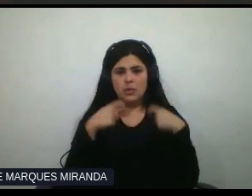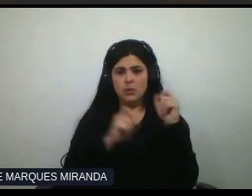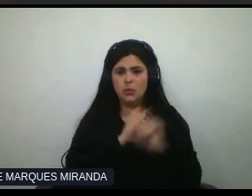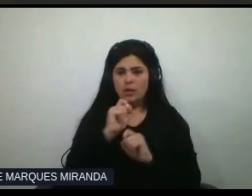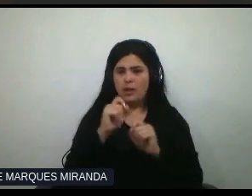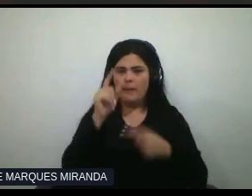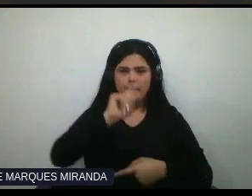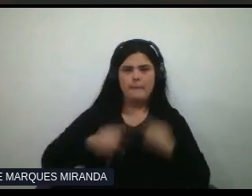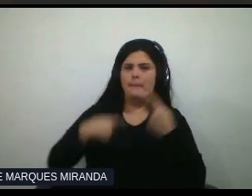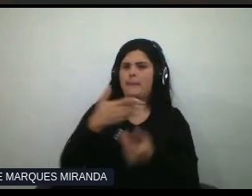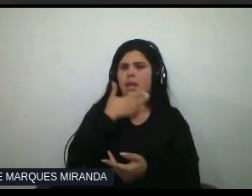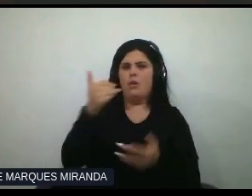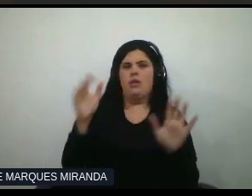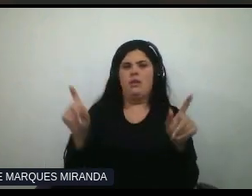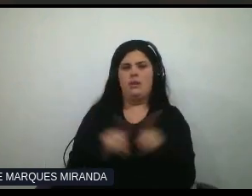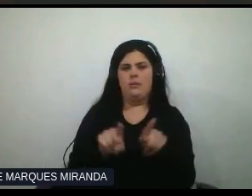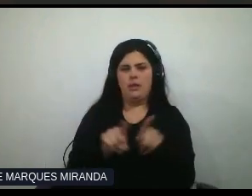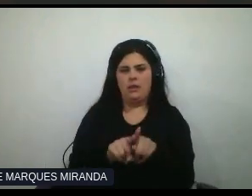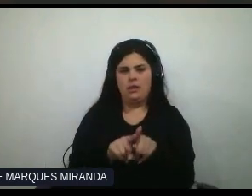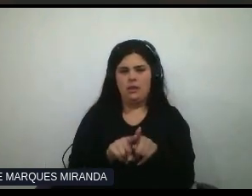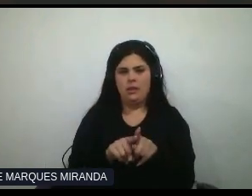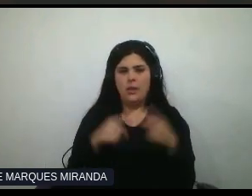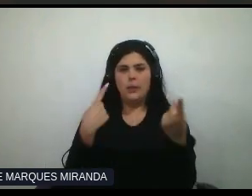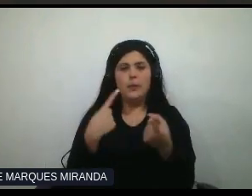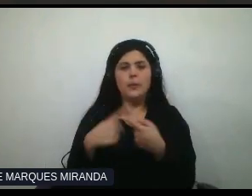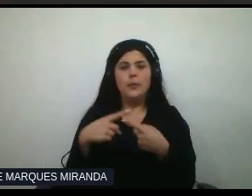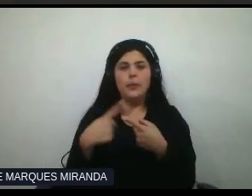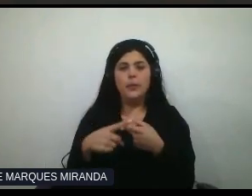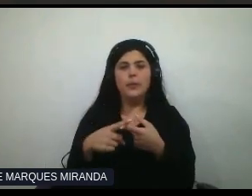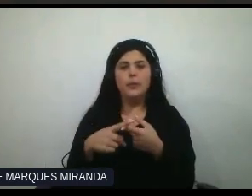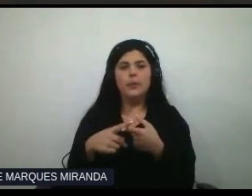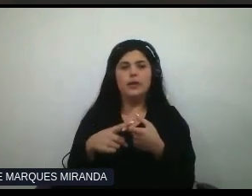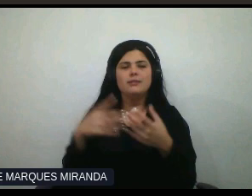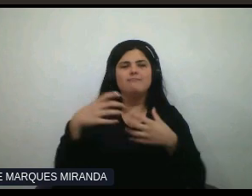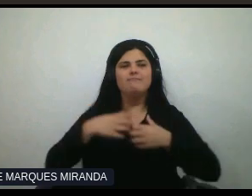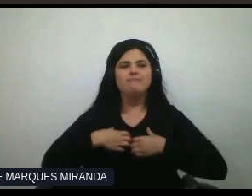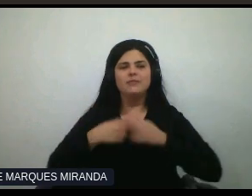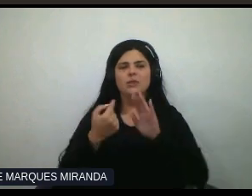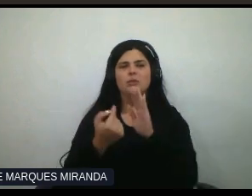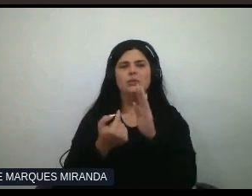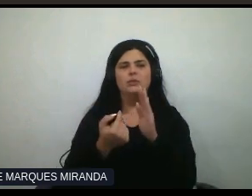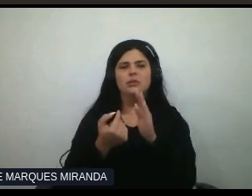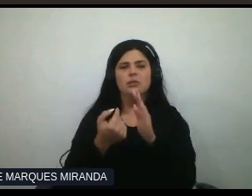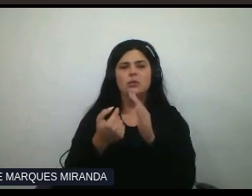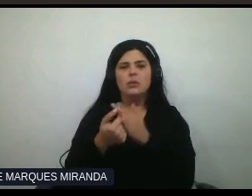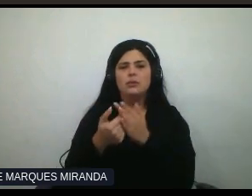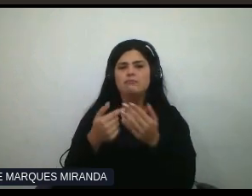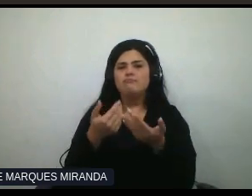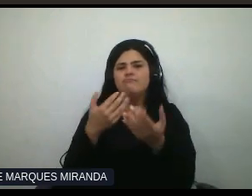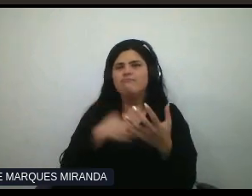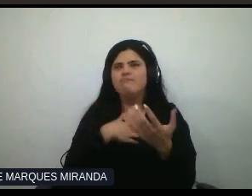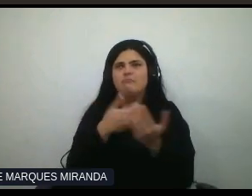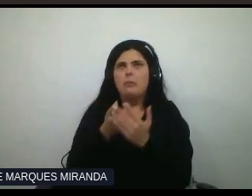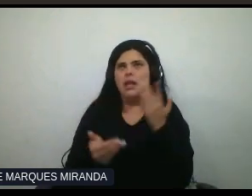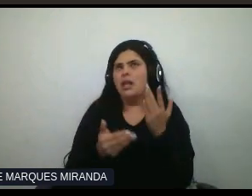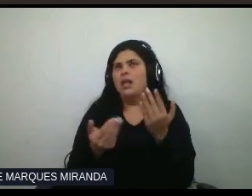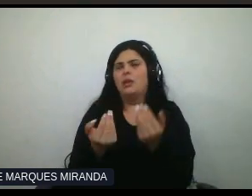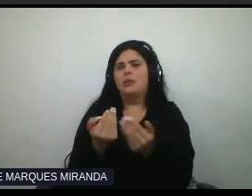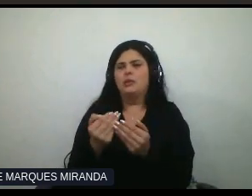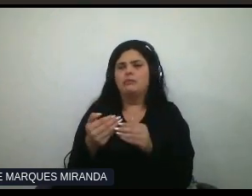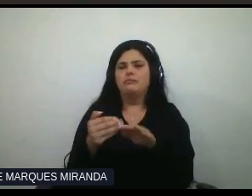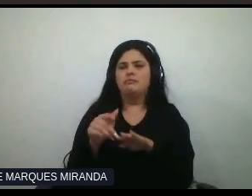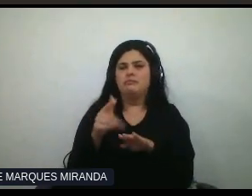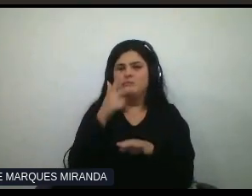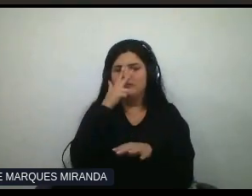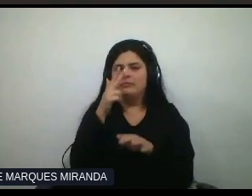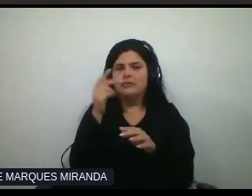muito melhor. Por quê? Porque eu sempre me sinto ali atrás, eu me sinto como um passo atrás de